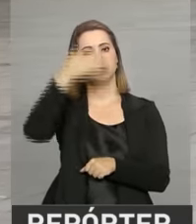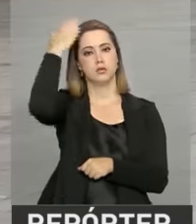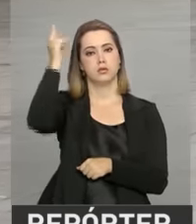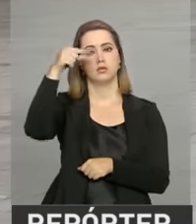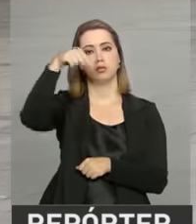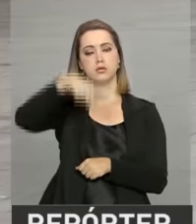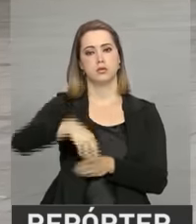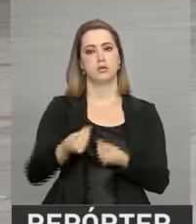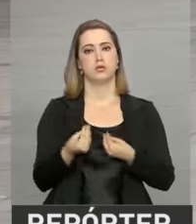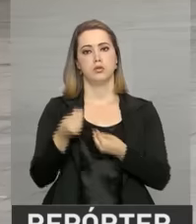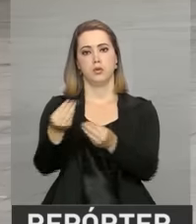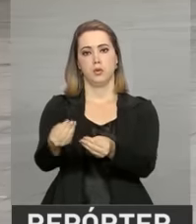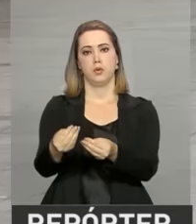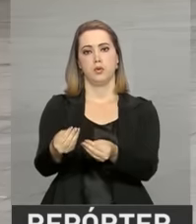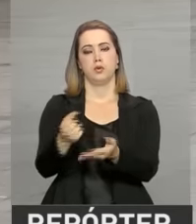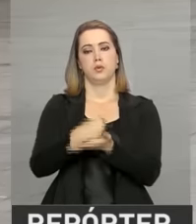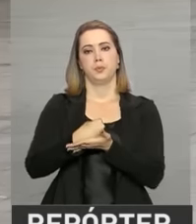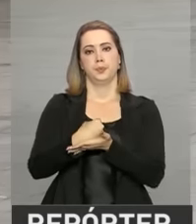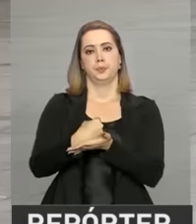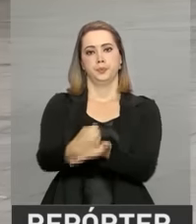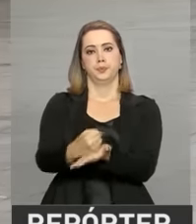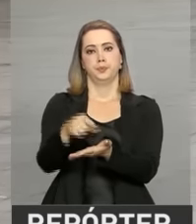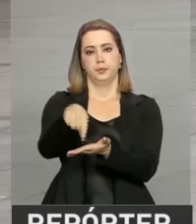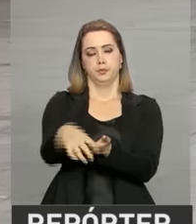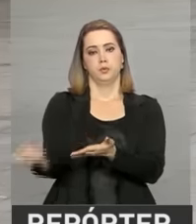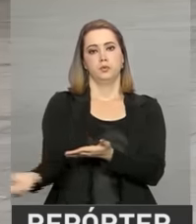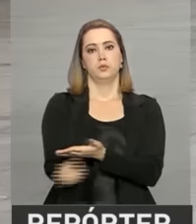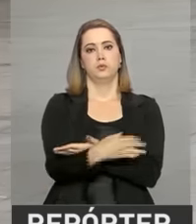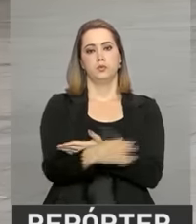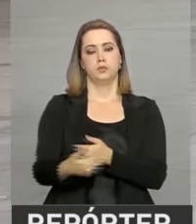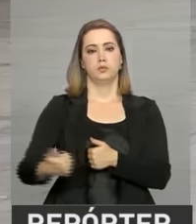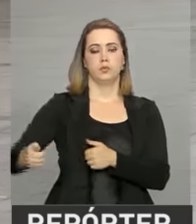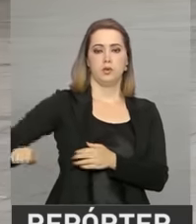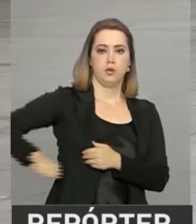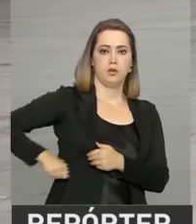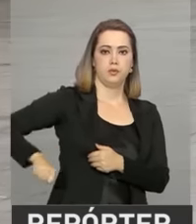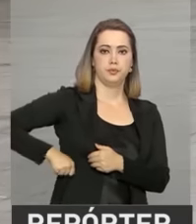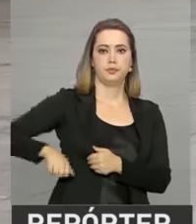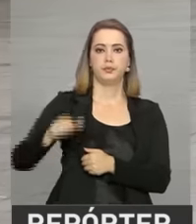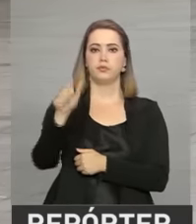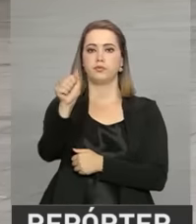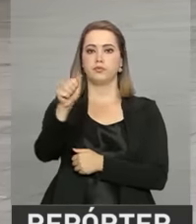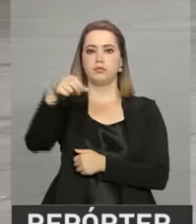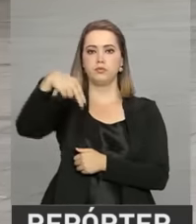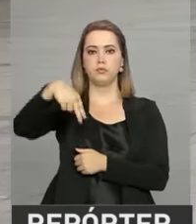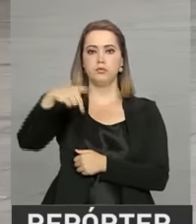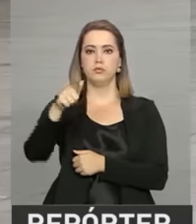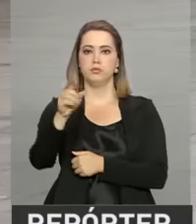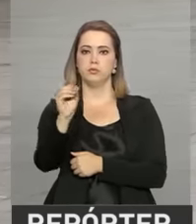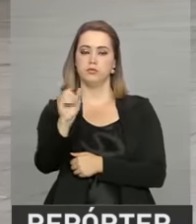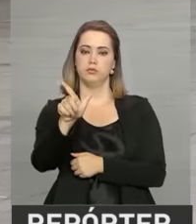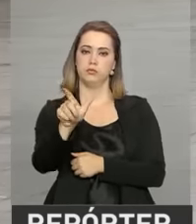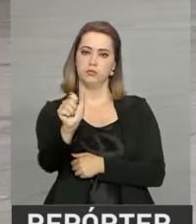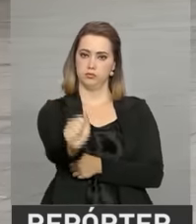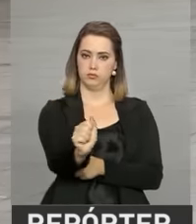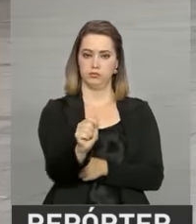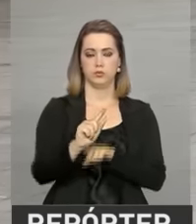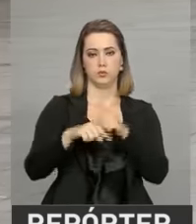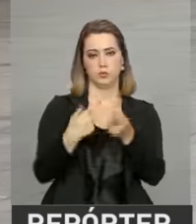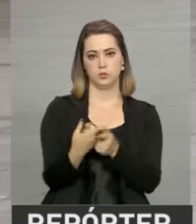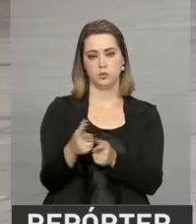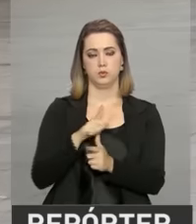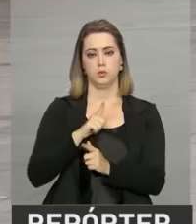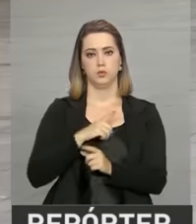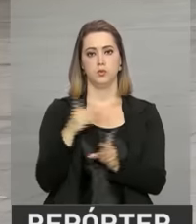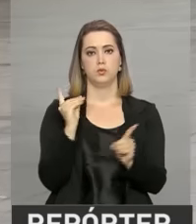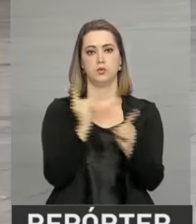aqui em Brasília para a construção da nova sede da Embaixada Angolana no Brasil. O último encontro bilateral de Michel Temer foi com